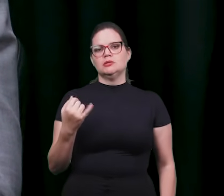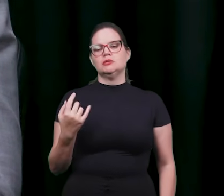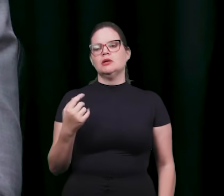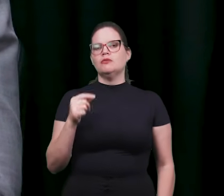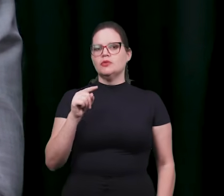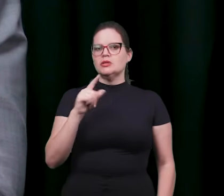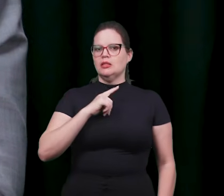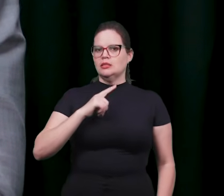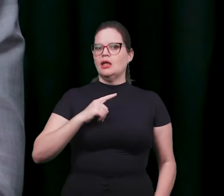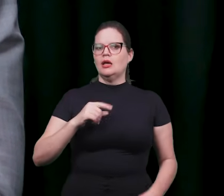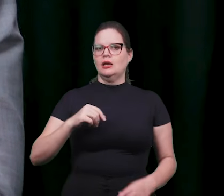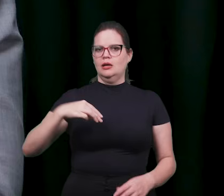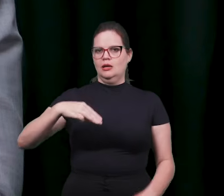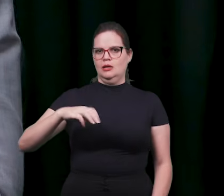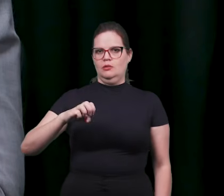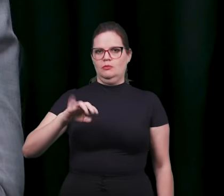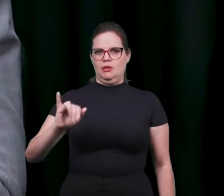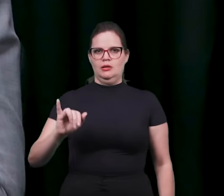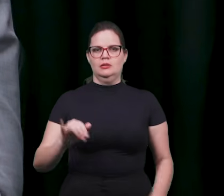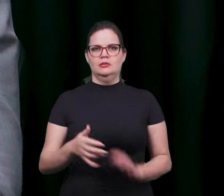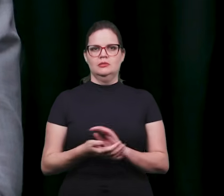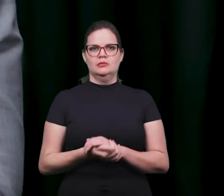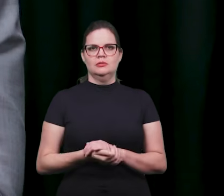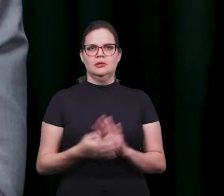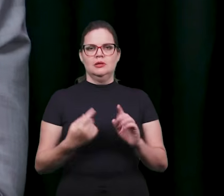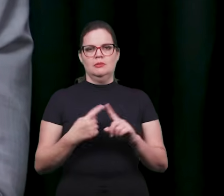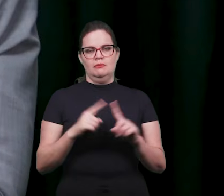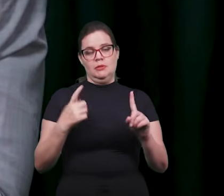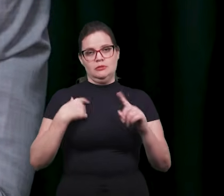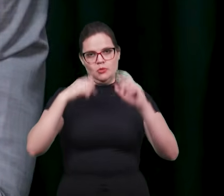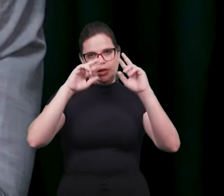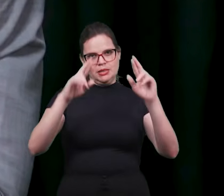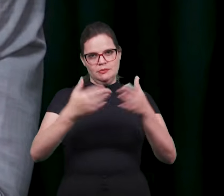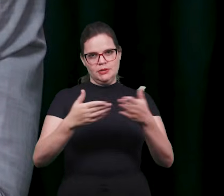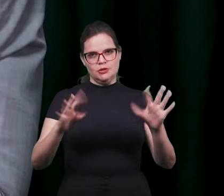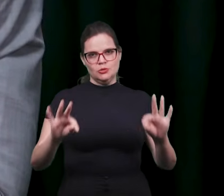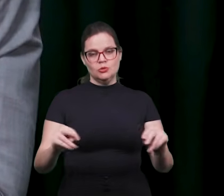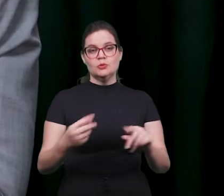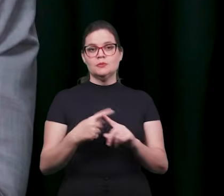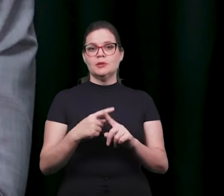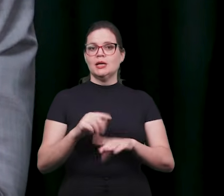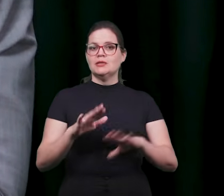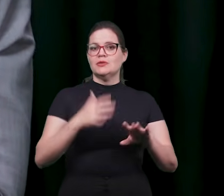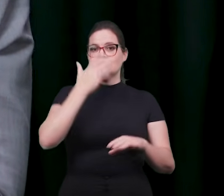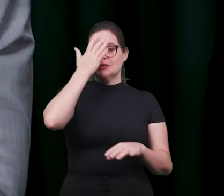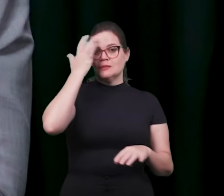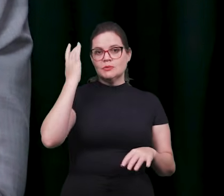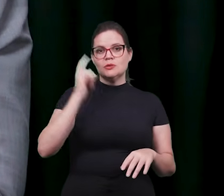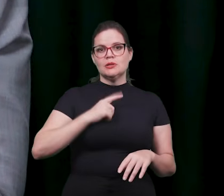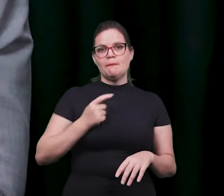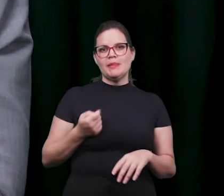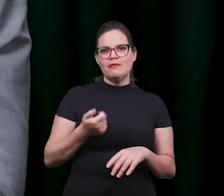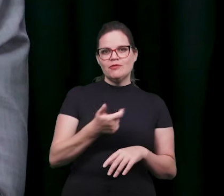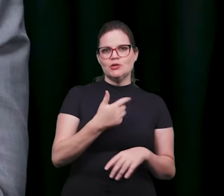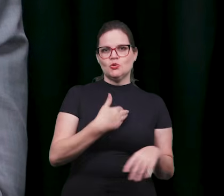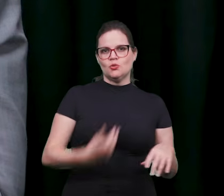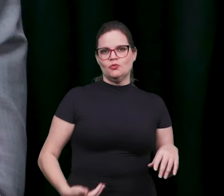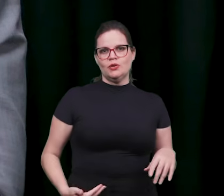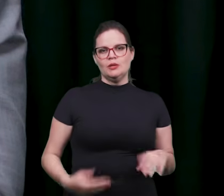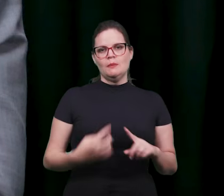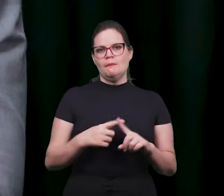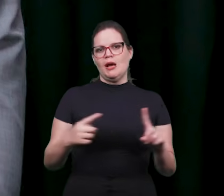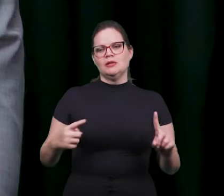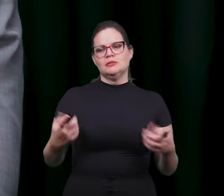atividade como essa remunerada. E com todo respeito a todos, alguns recebem benefícios do governo e não